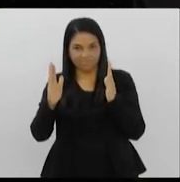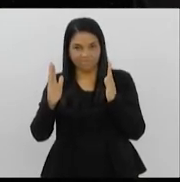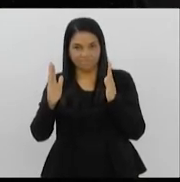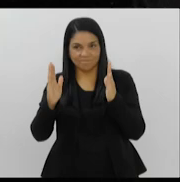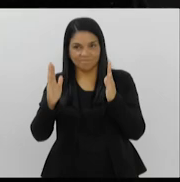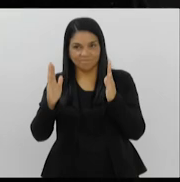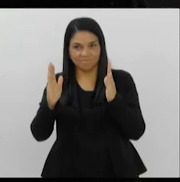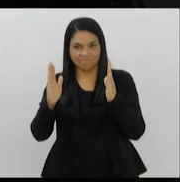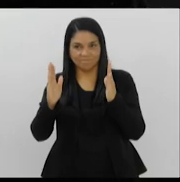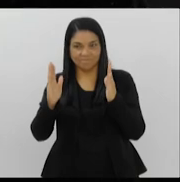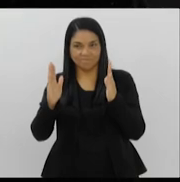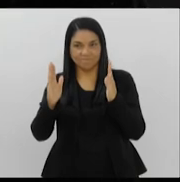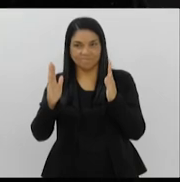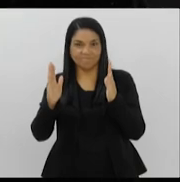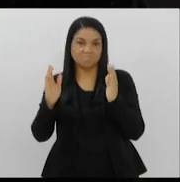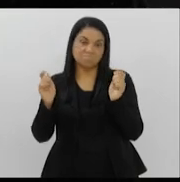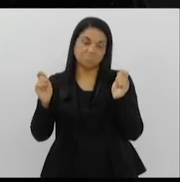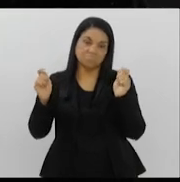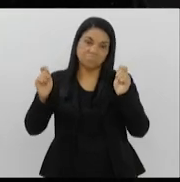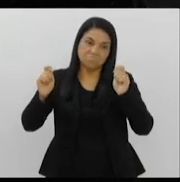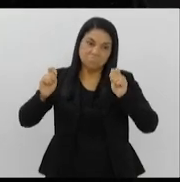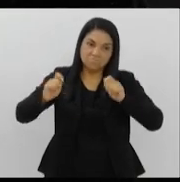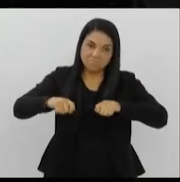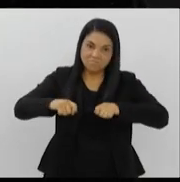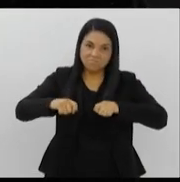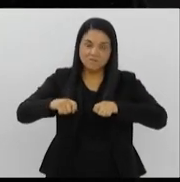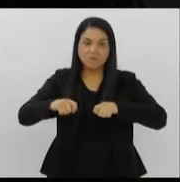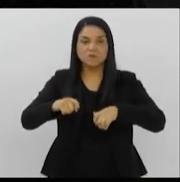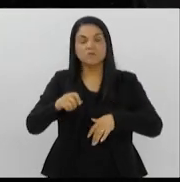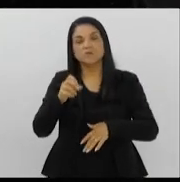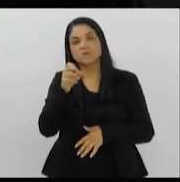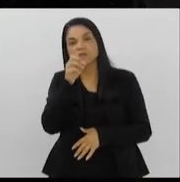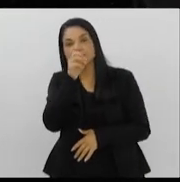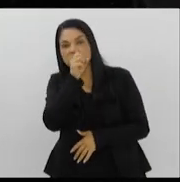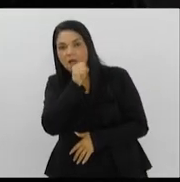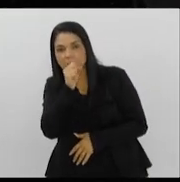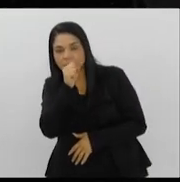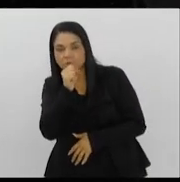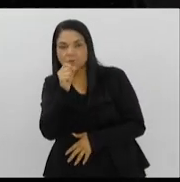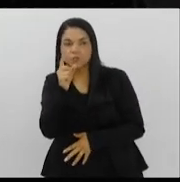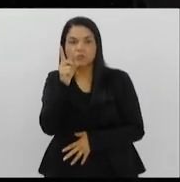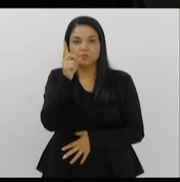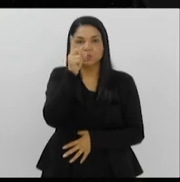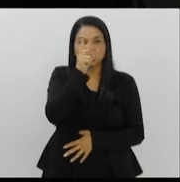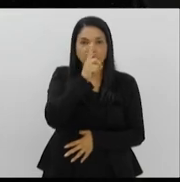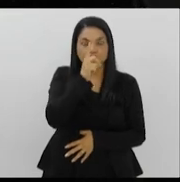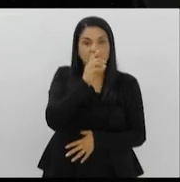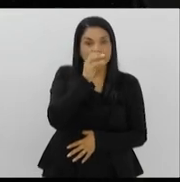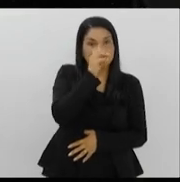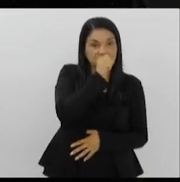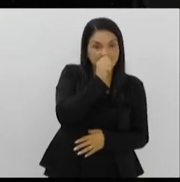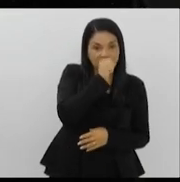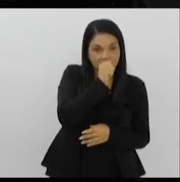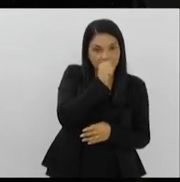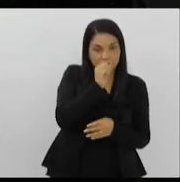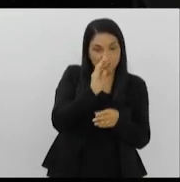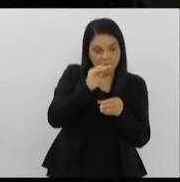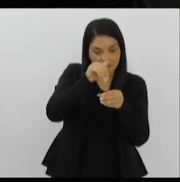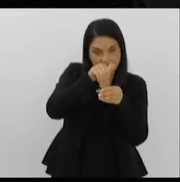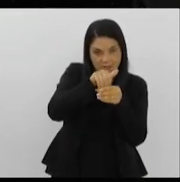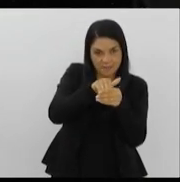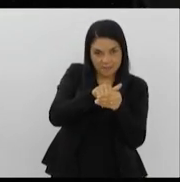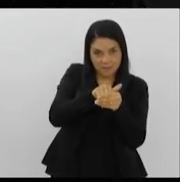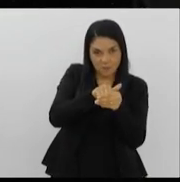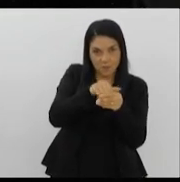concomitantemente. Poderia se usar um sábado e domingo. Sábado fazia as eleições